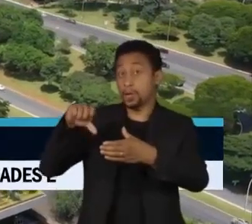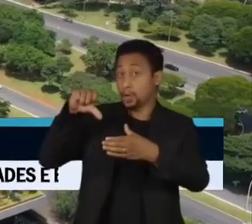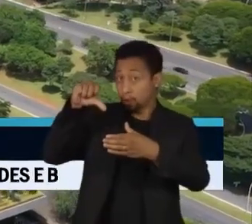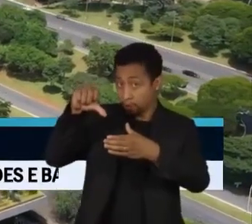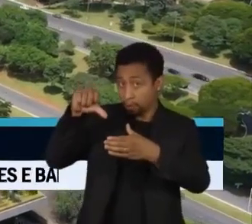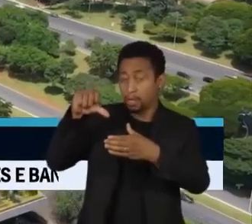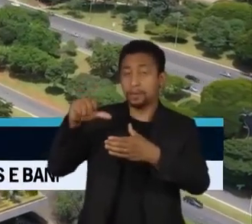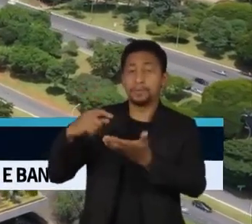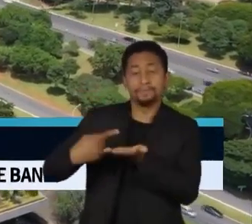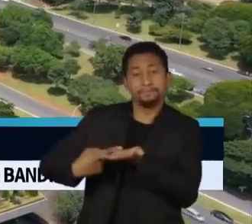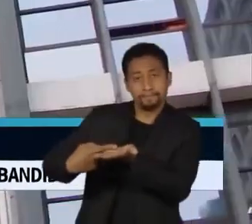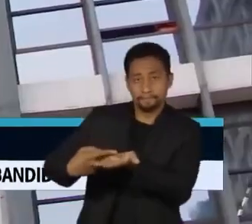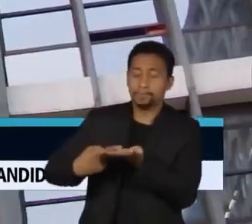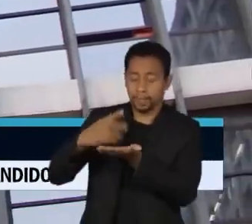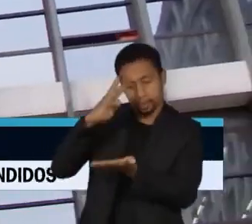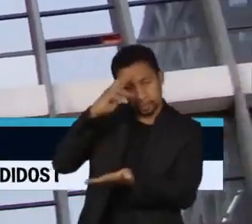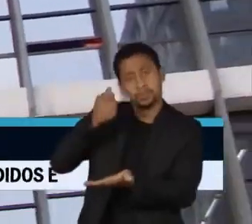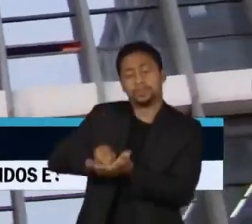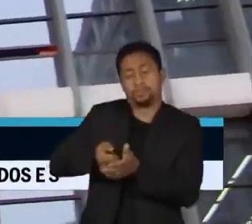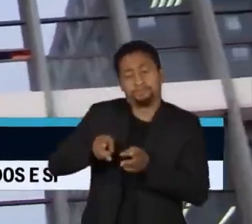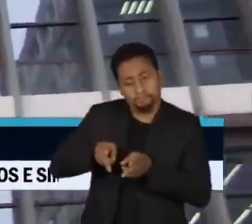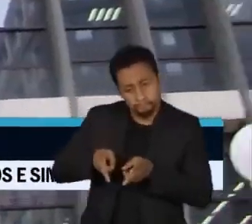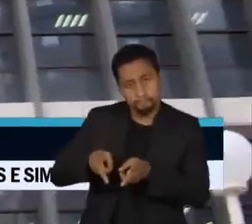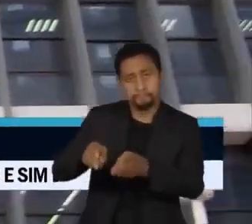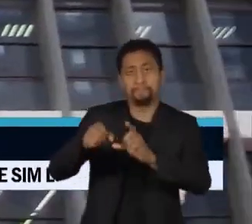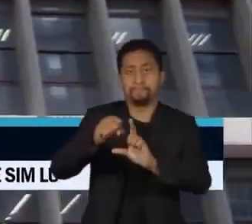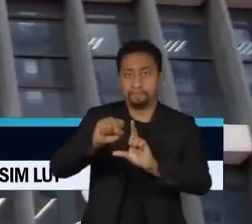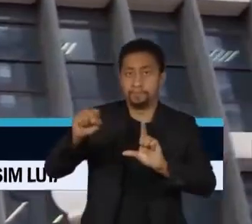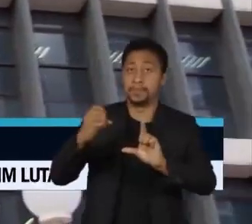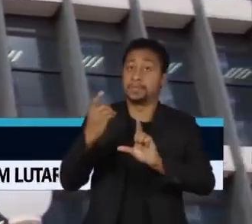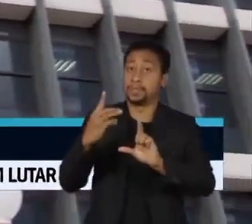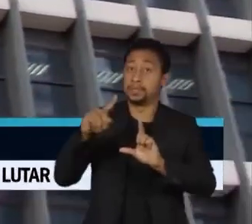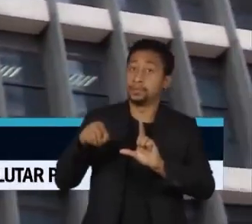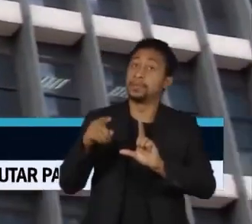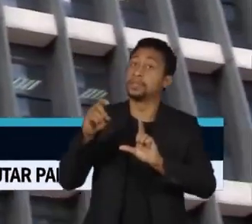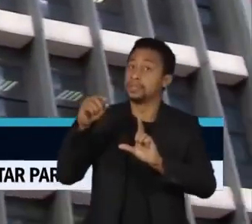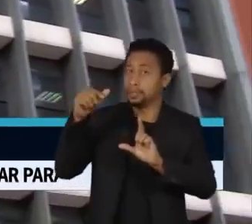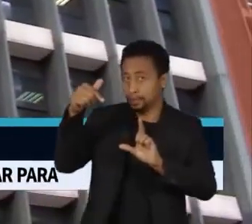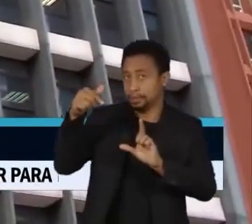Comitê de Política Monetária. A taxa permaneceu em